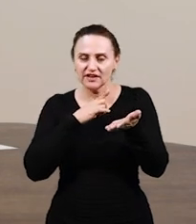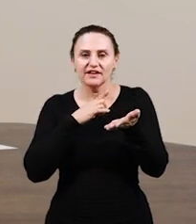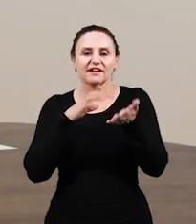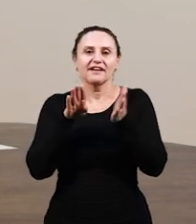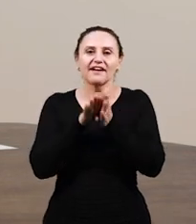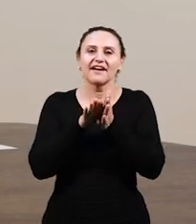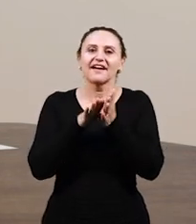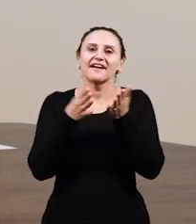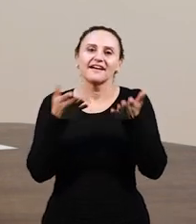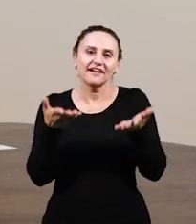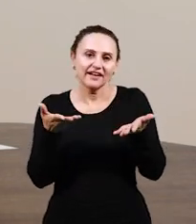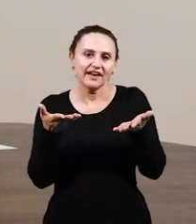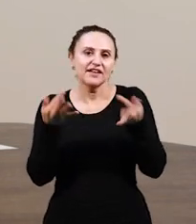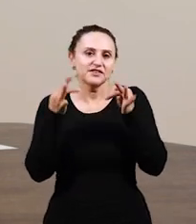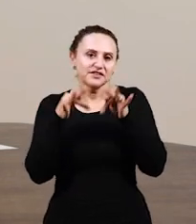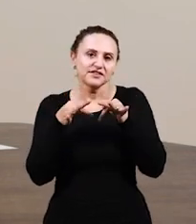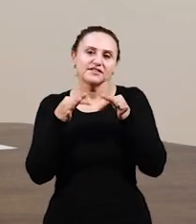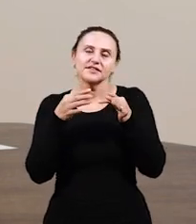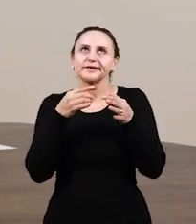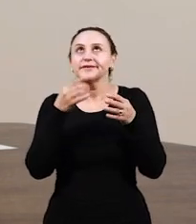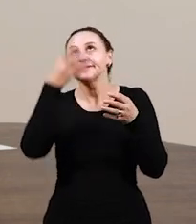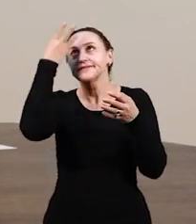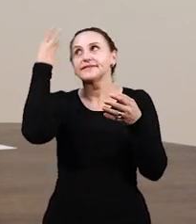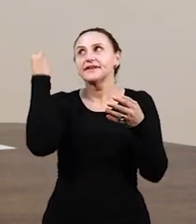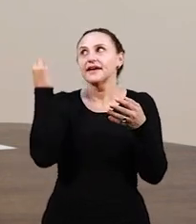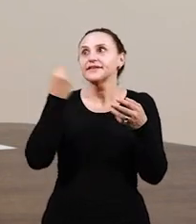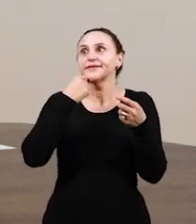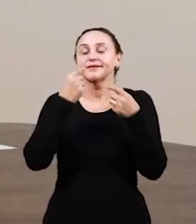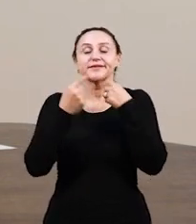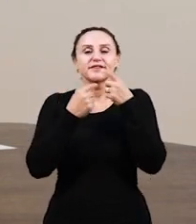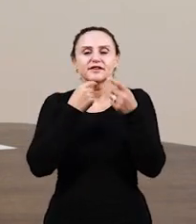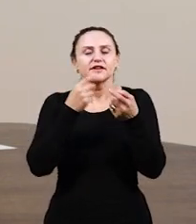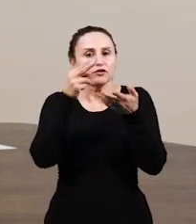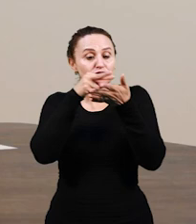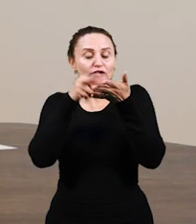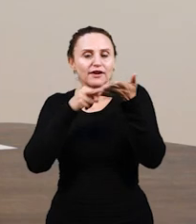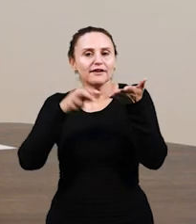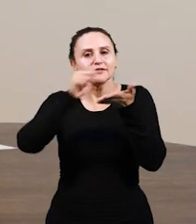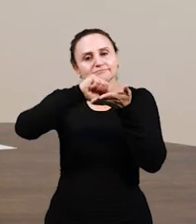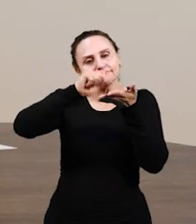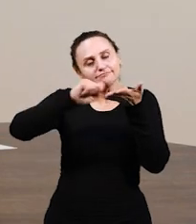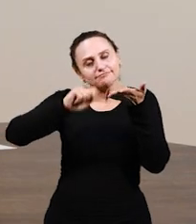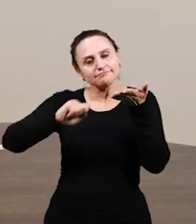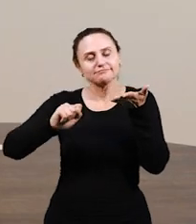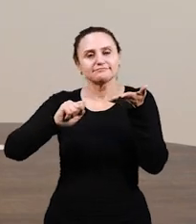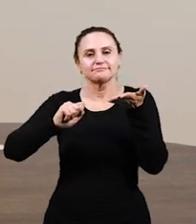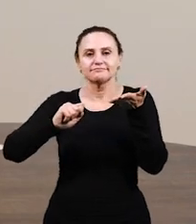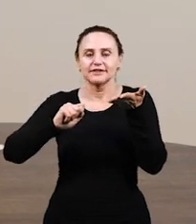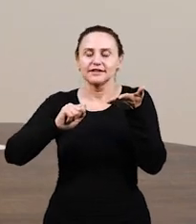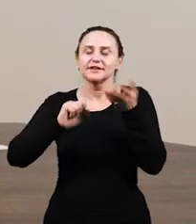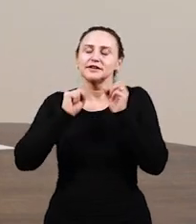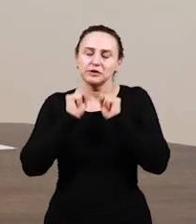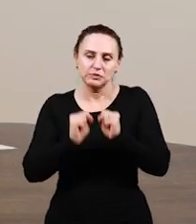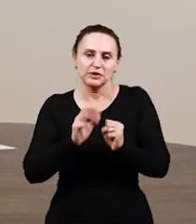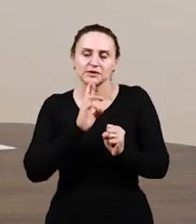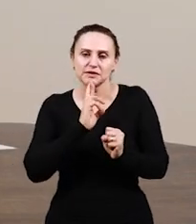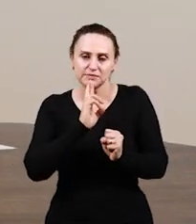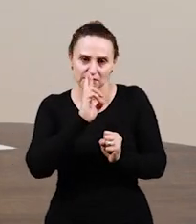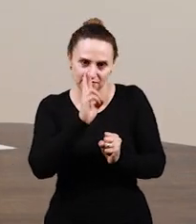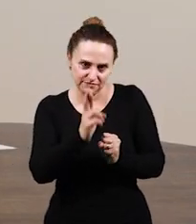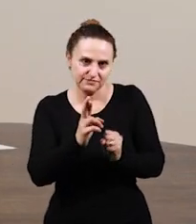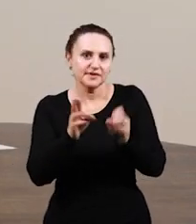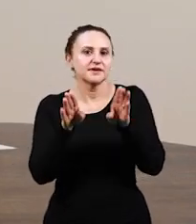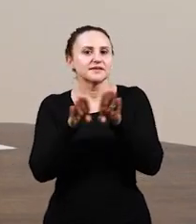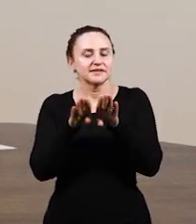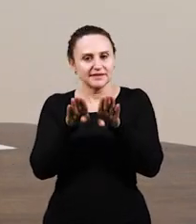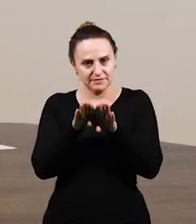Polo vocês esquecem o que vocês tinham dúvida né então à medida que forem lendo vão anotando E aí eu posso responder nos